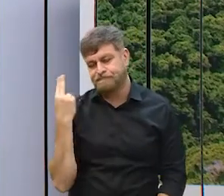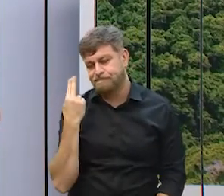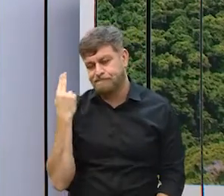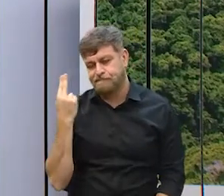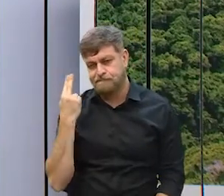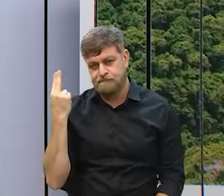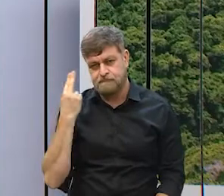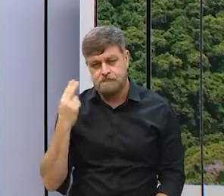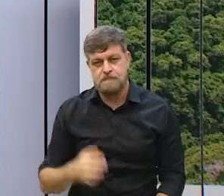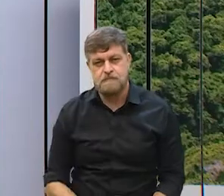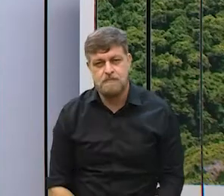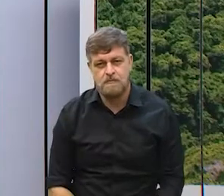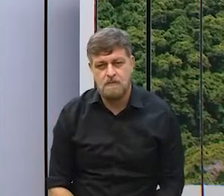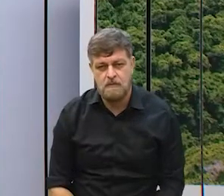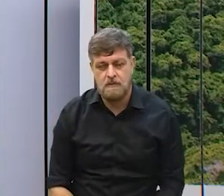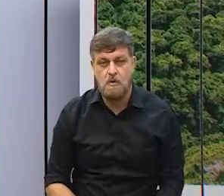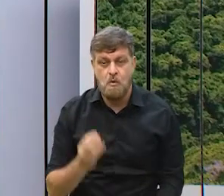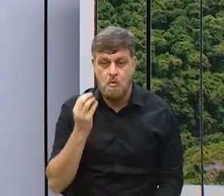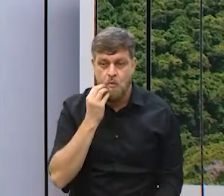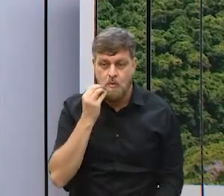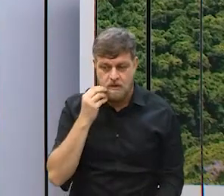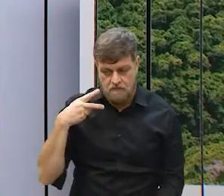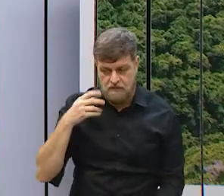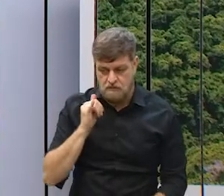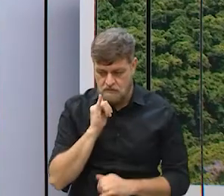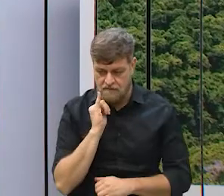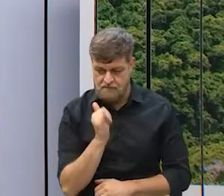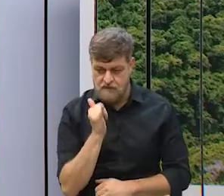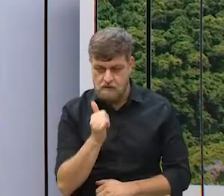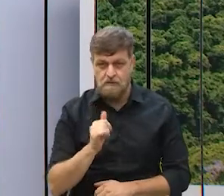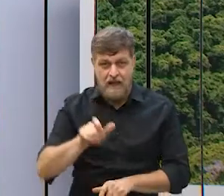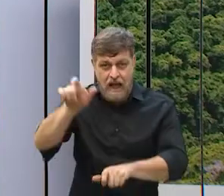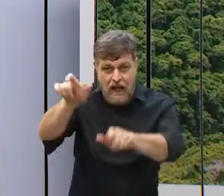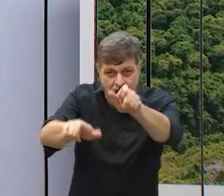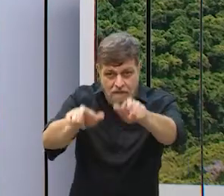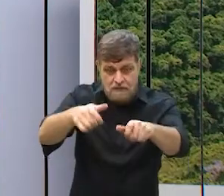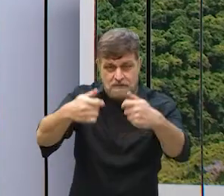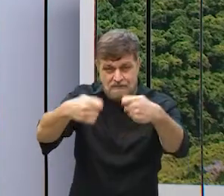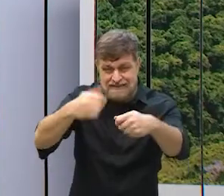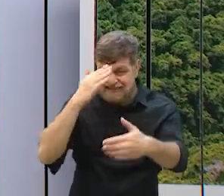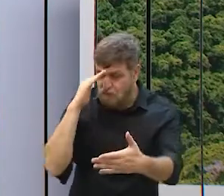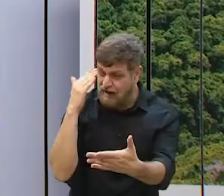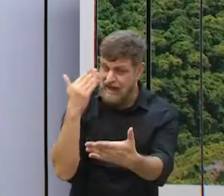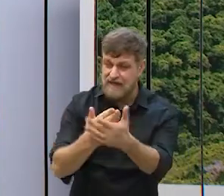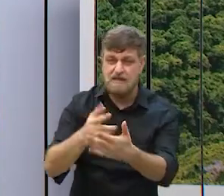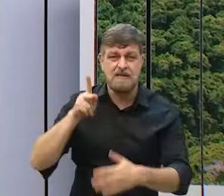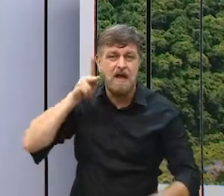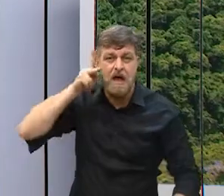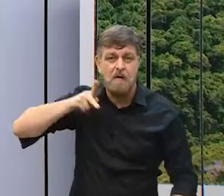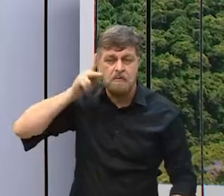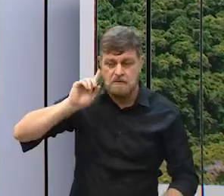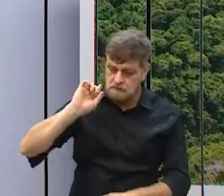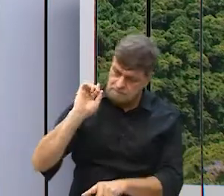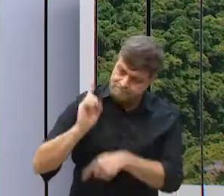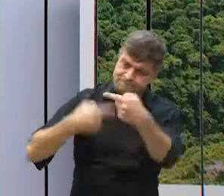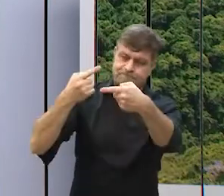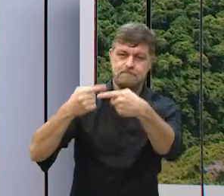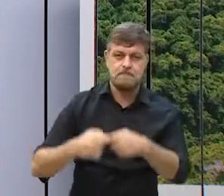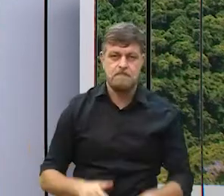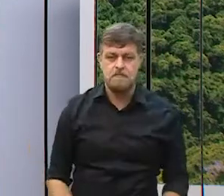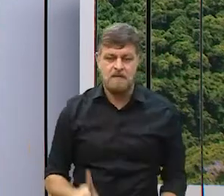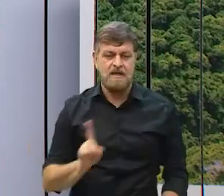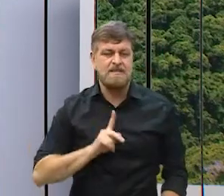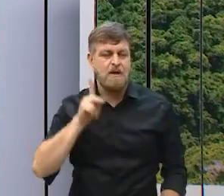ressaltar isso, como disse o vereador Igor, as pessoas precisam acreditar na política, a boa política, não